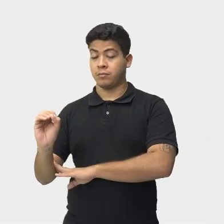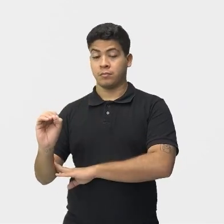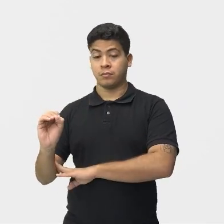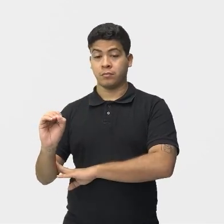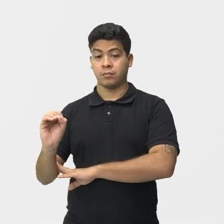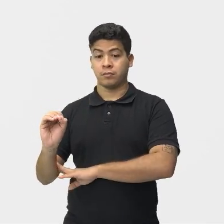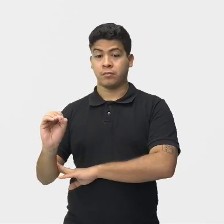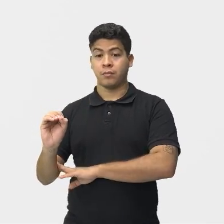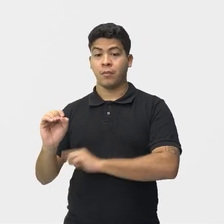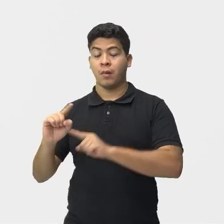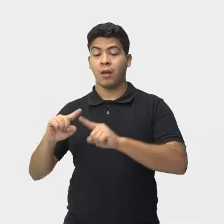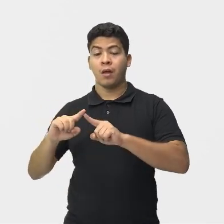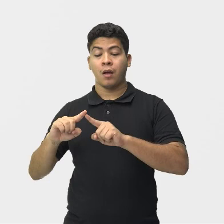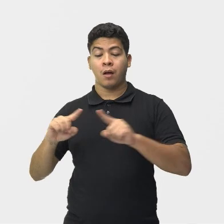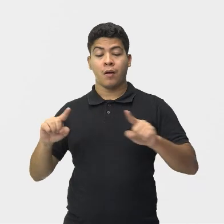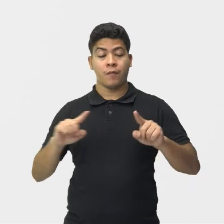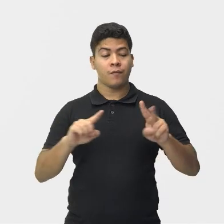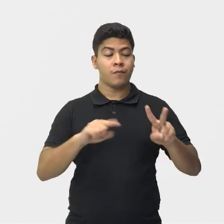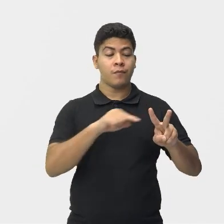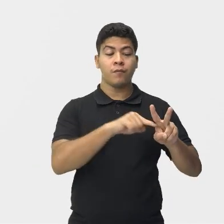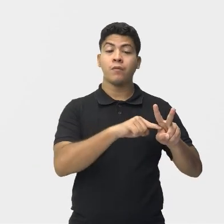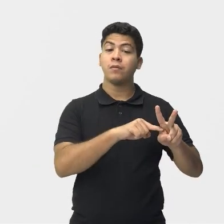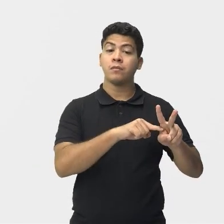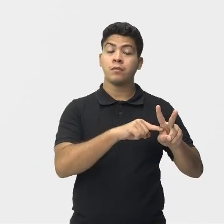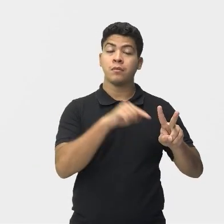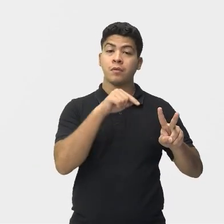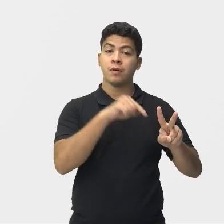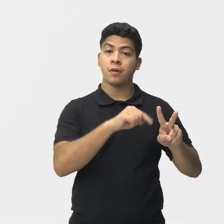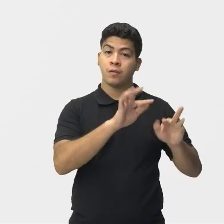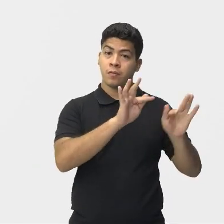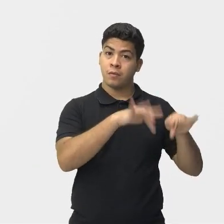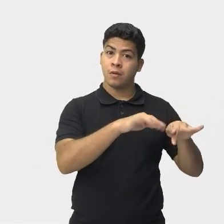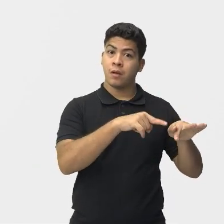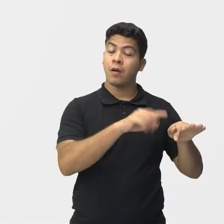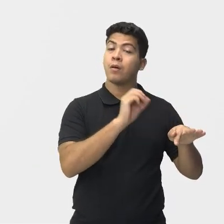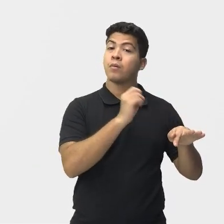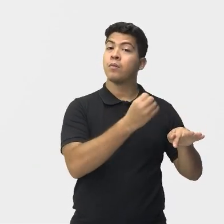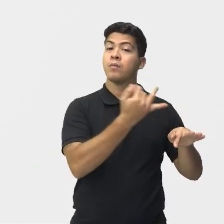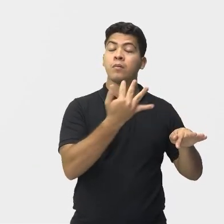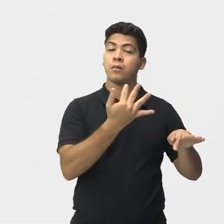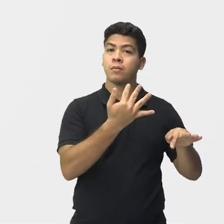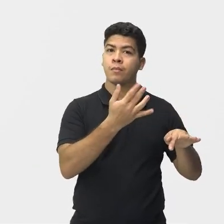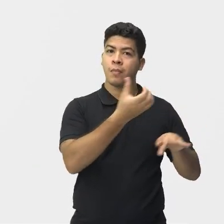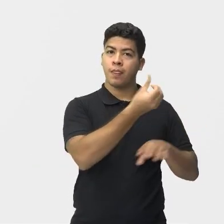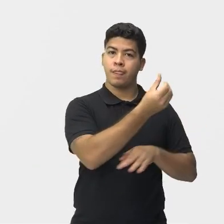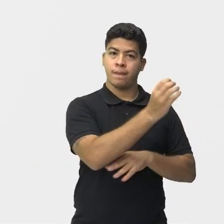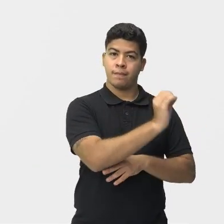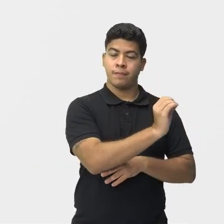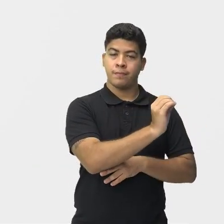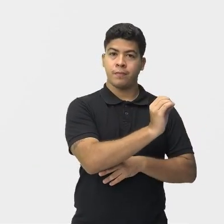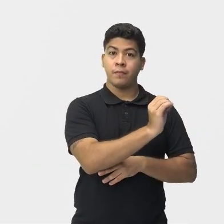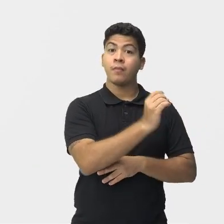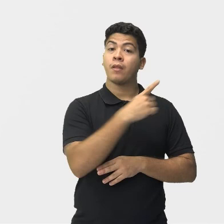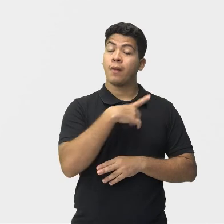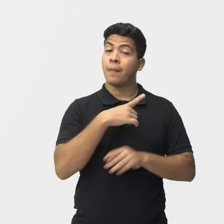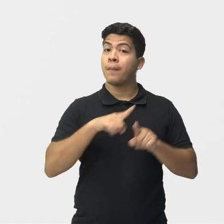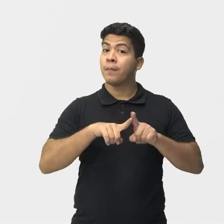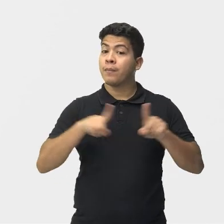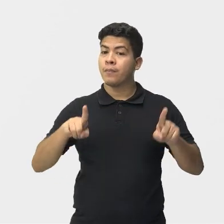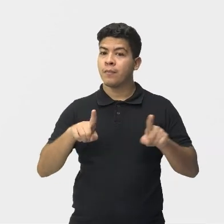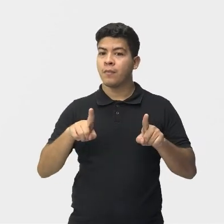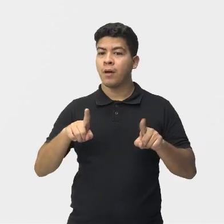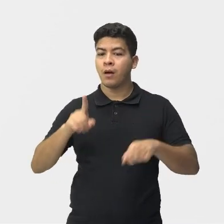0. E a velocidade final é 60. Já a variação do tempo, ela vai de 0 até